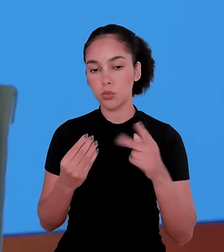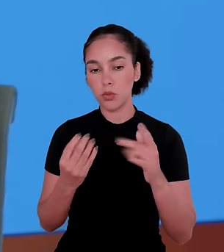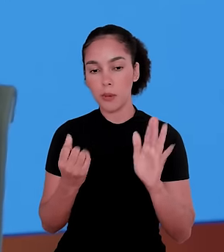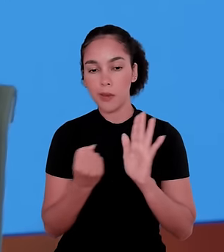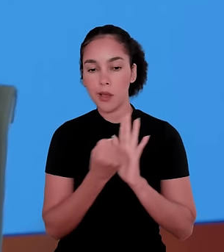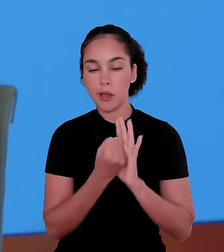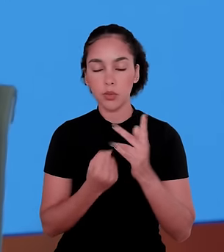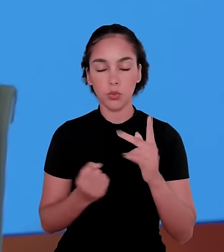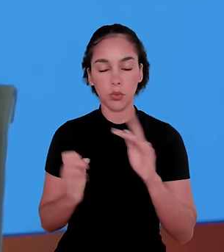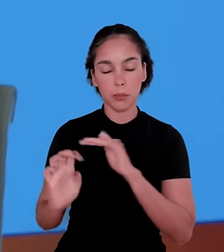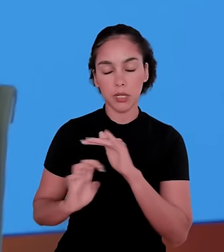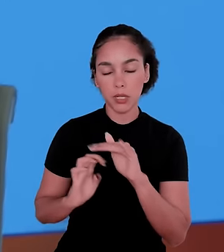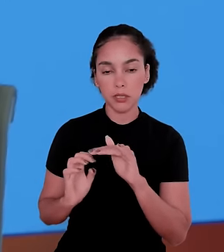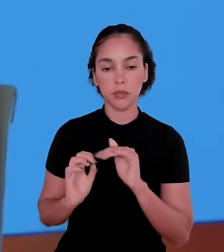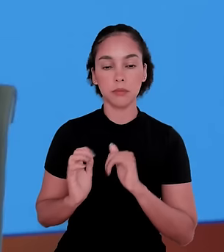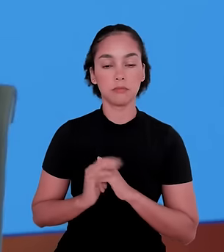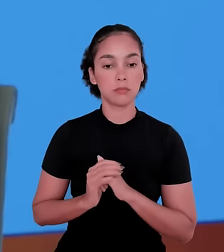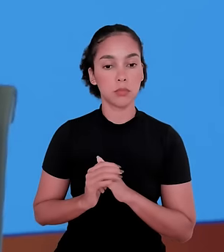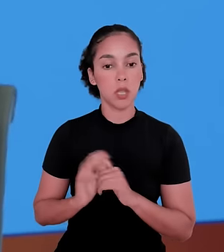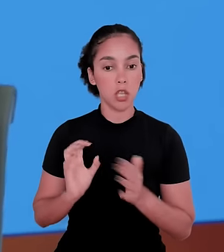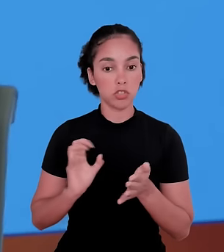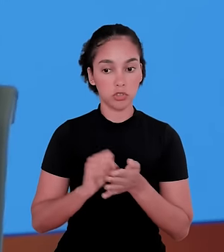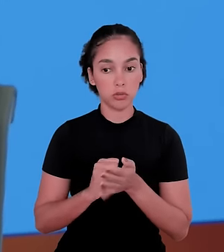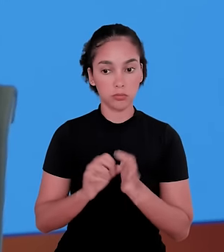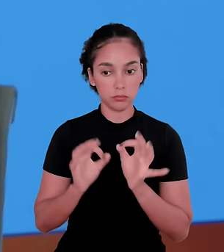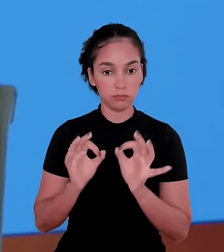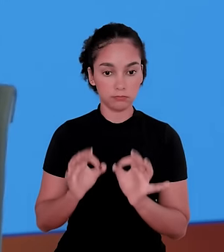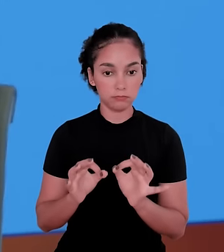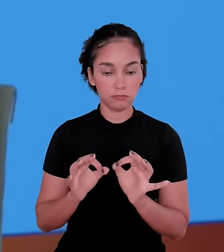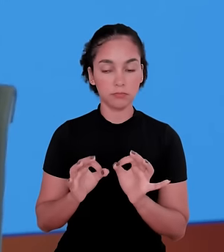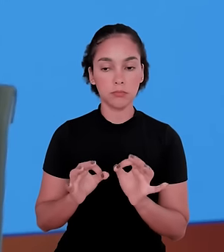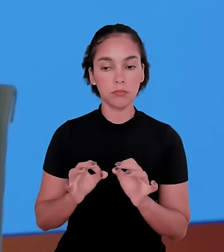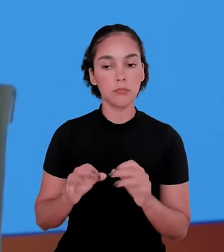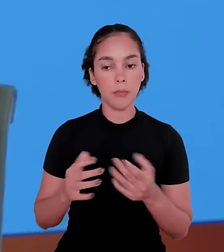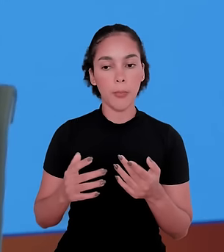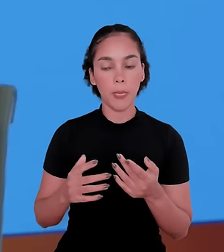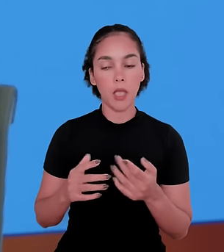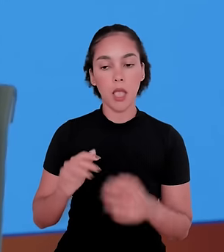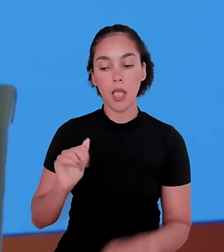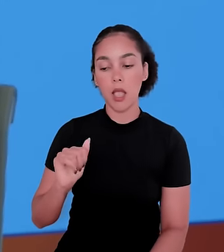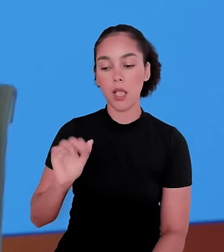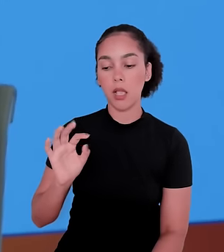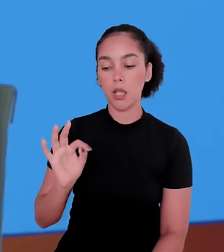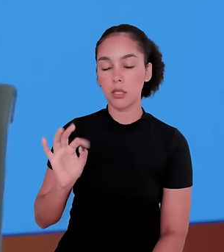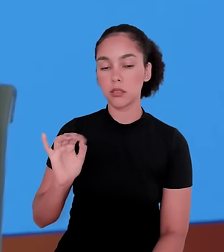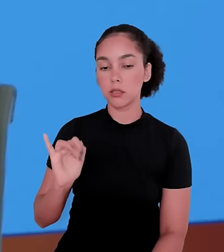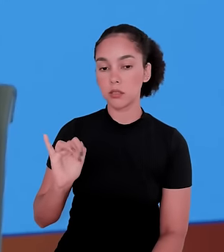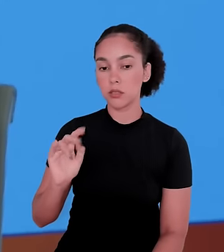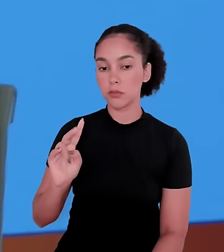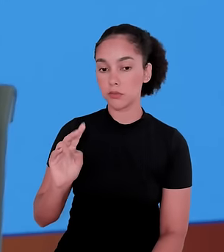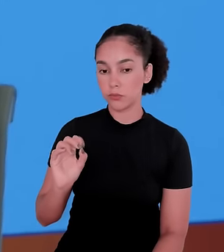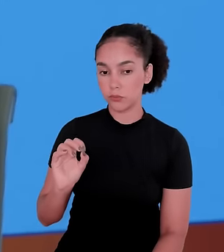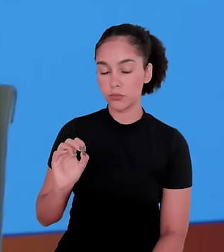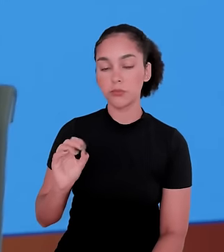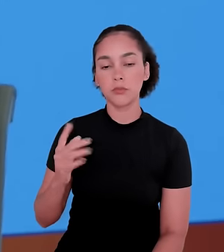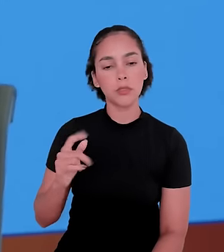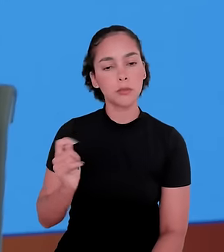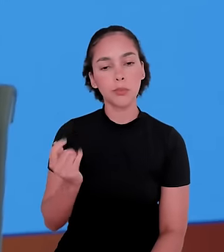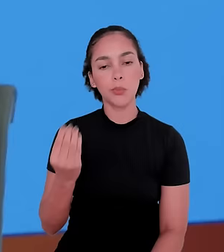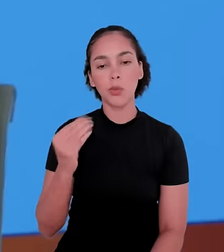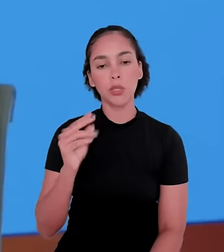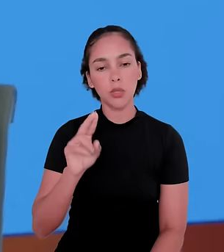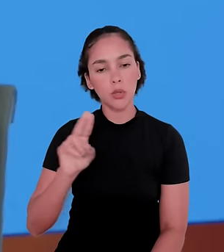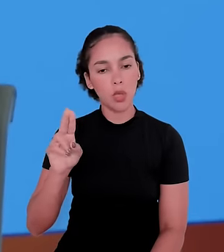da sua empresa ou do seu produto ele tá com registro em vigor né então ele tá ativo uhum e aí você coloca nominalmente